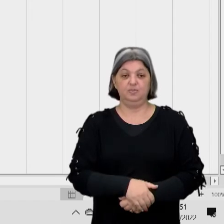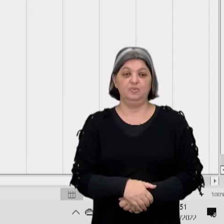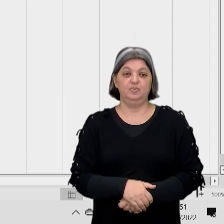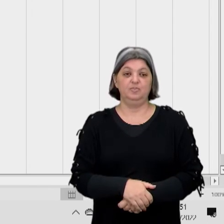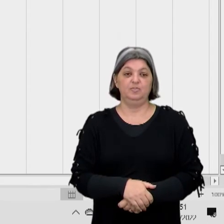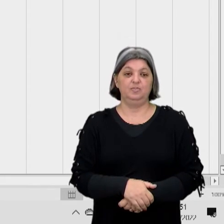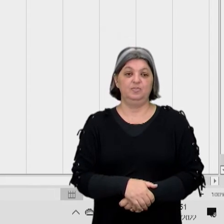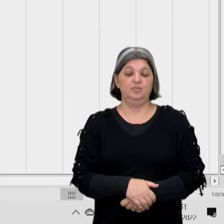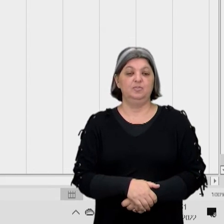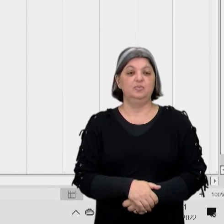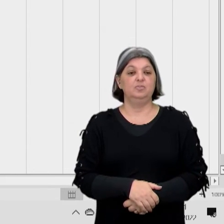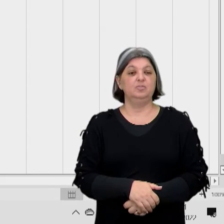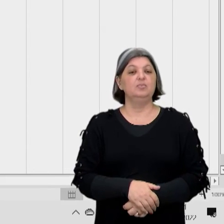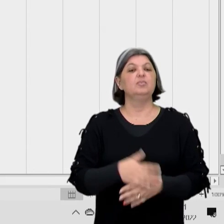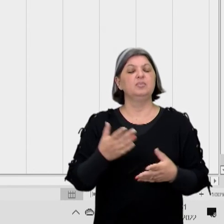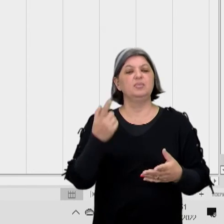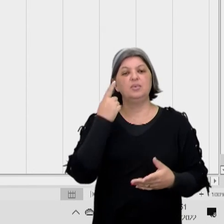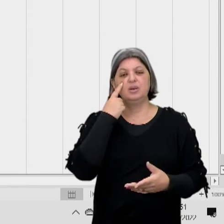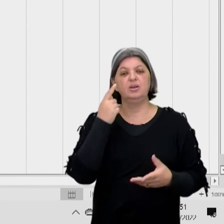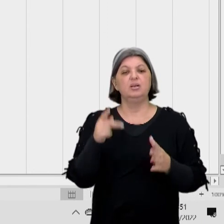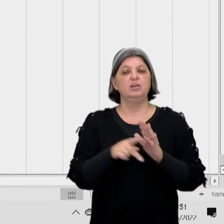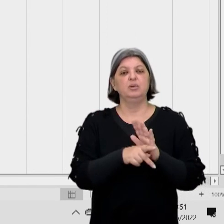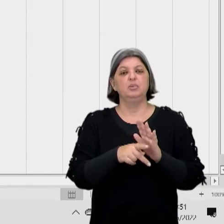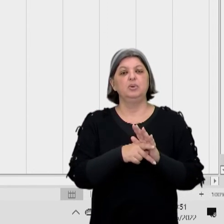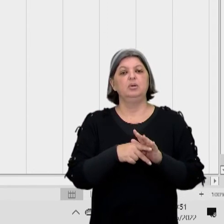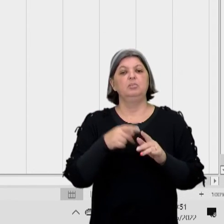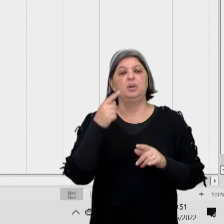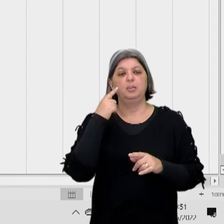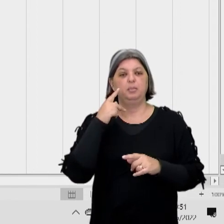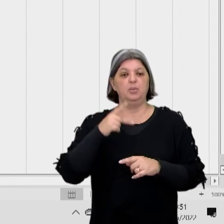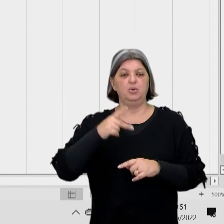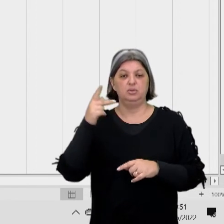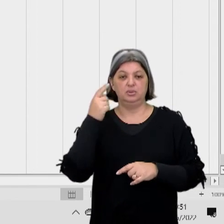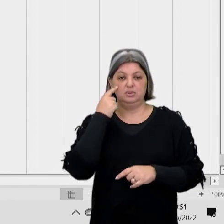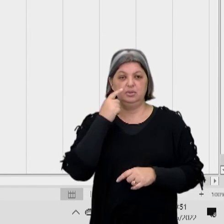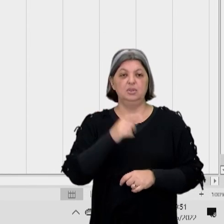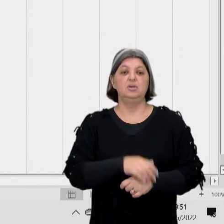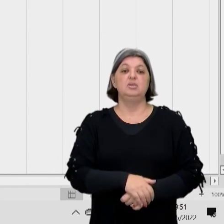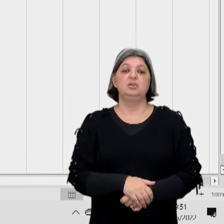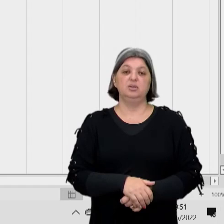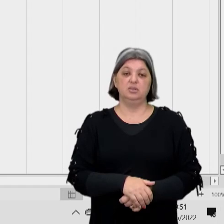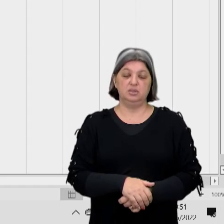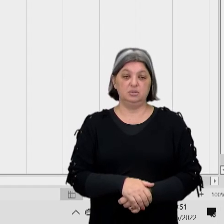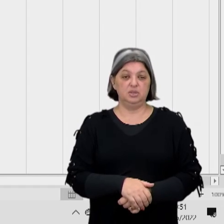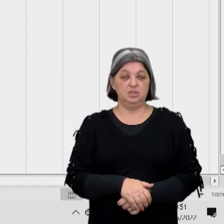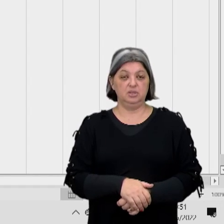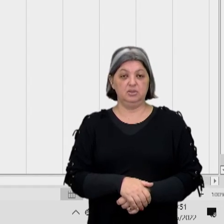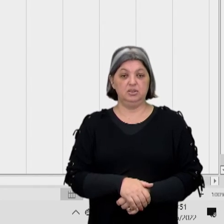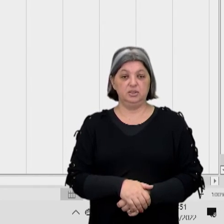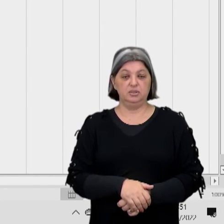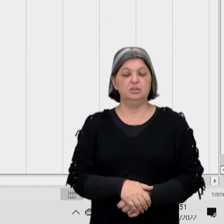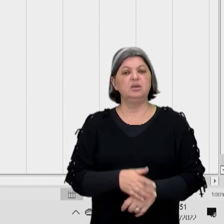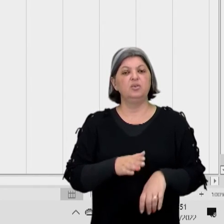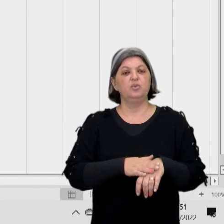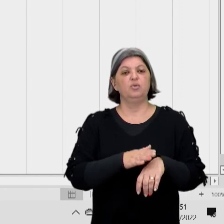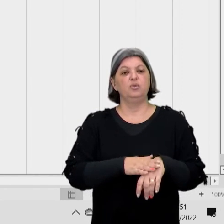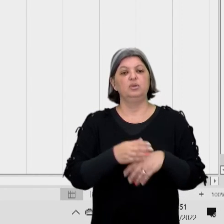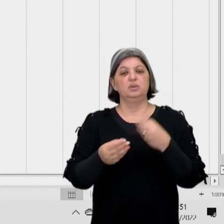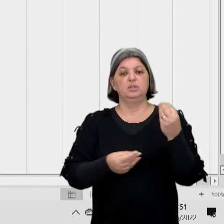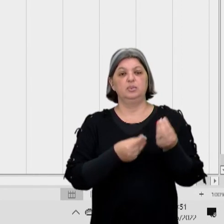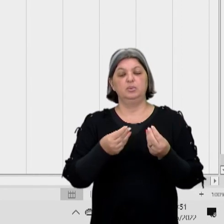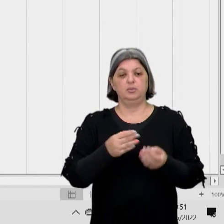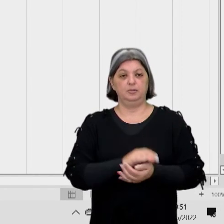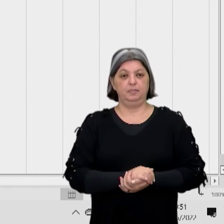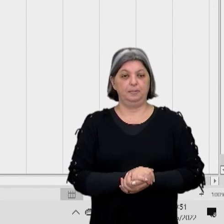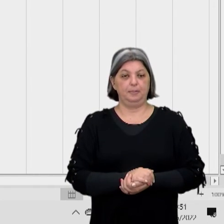dizer, professor, mas tem uma potência nessa história também, né? Tem. Mas aí o que você faz? Para calcular a potência, você